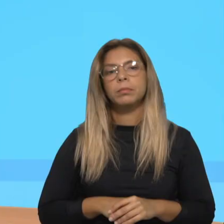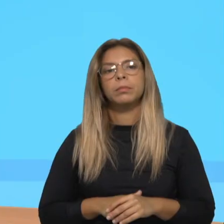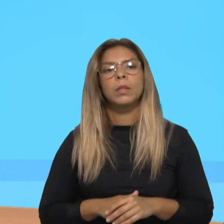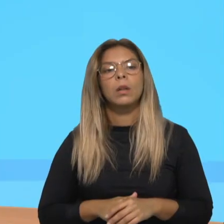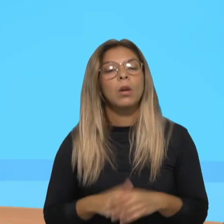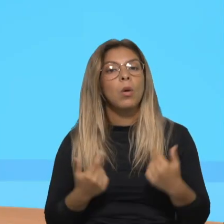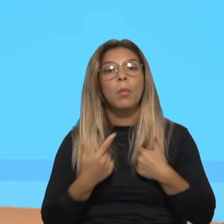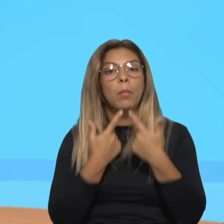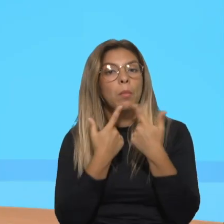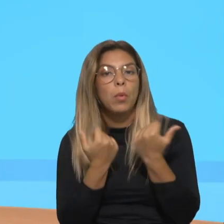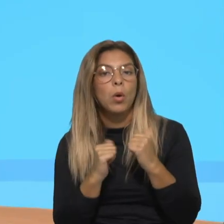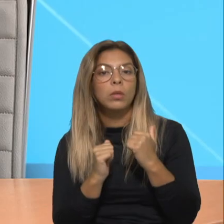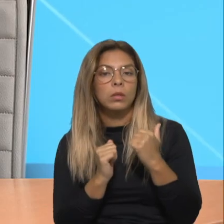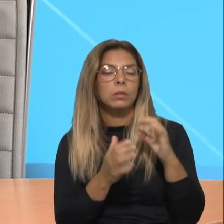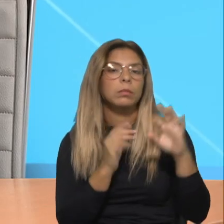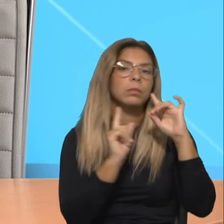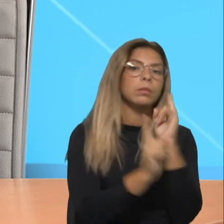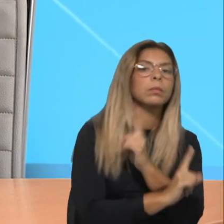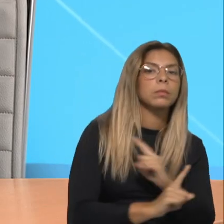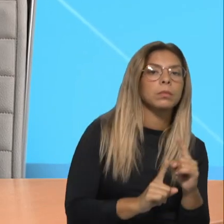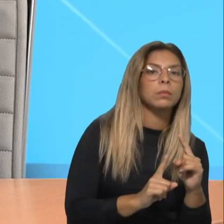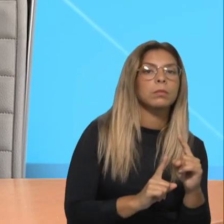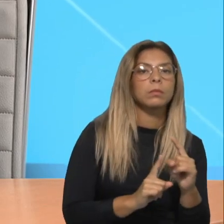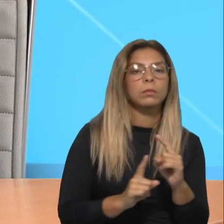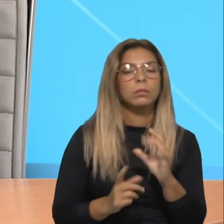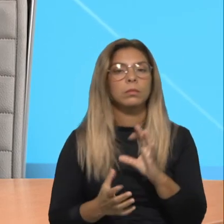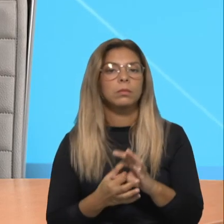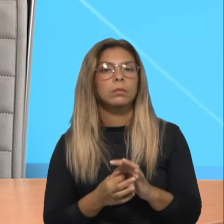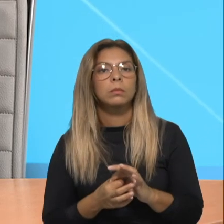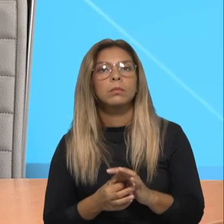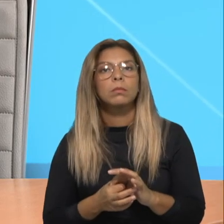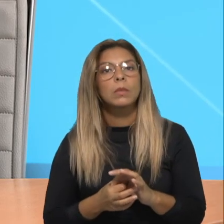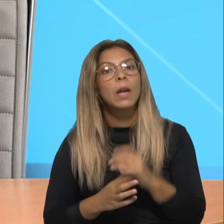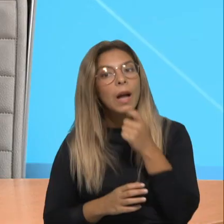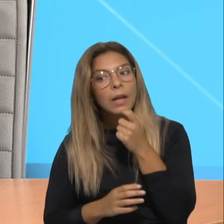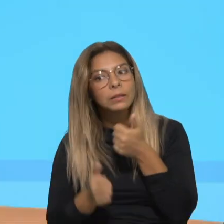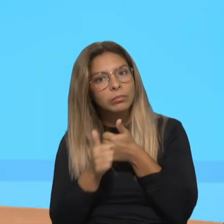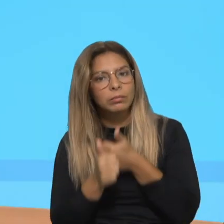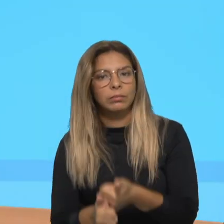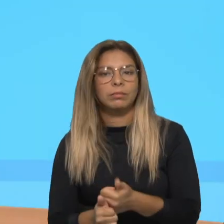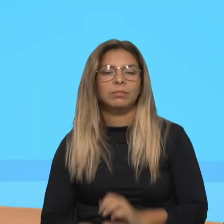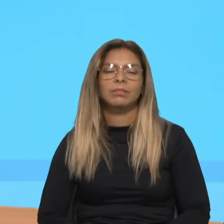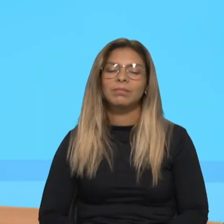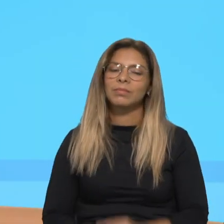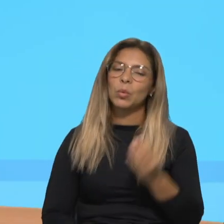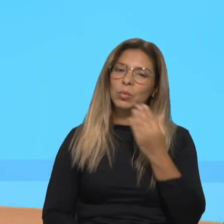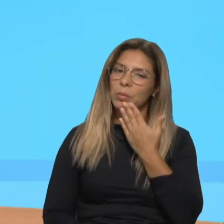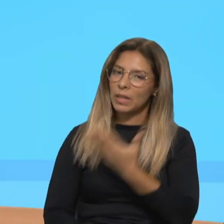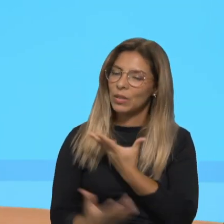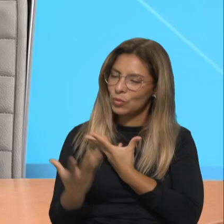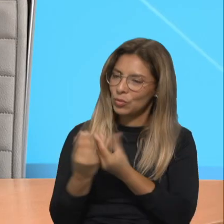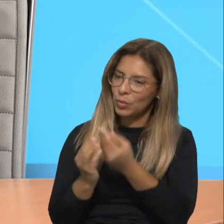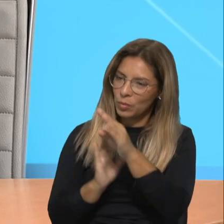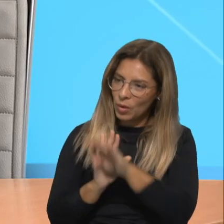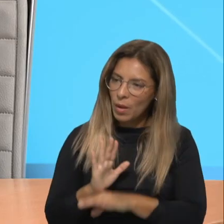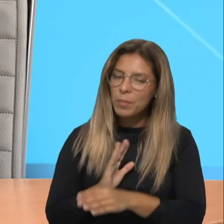música litúrgica se não estiver este ingrediente que é a fé. Maestro Manuel Pacheco, agradeço ter estado aqui no programa Eclésia